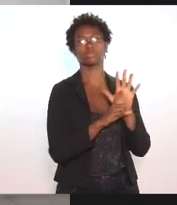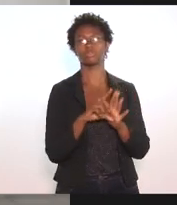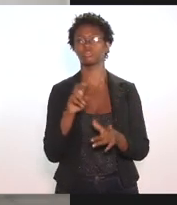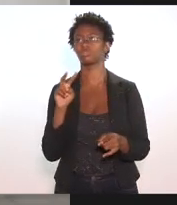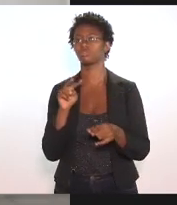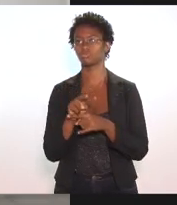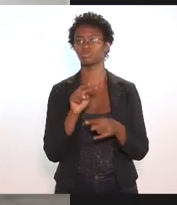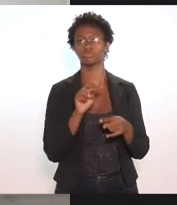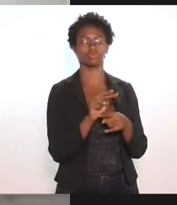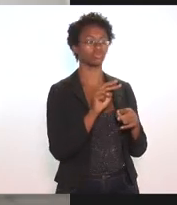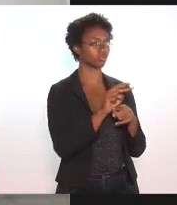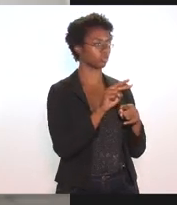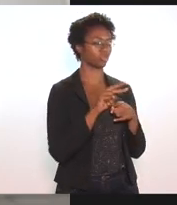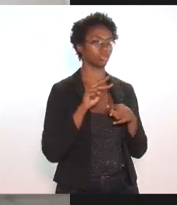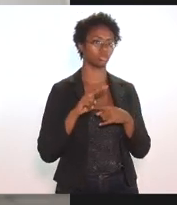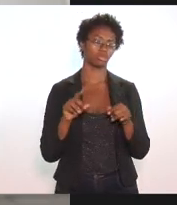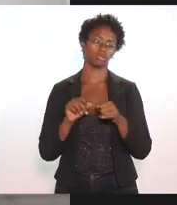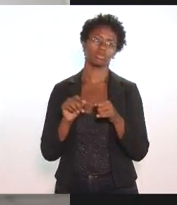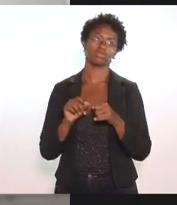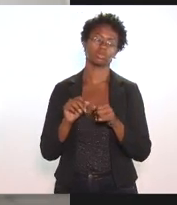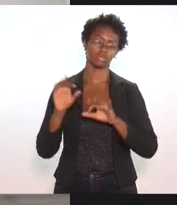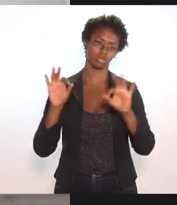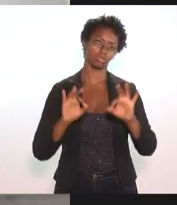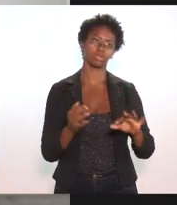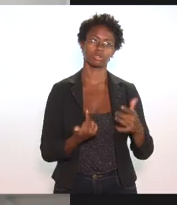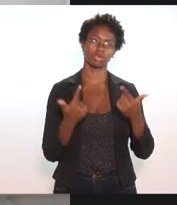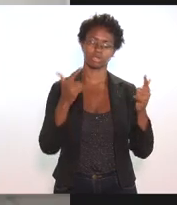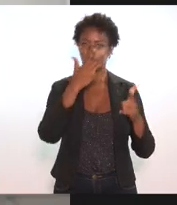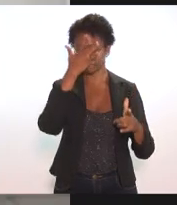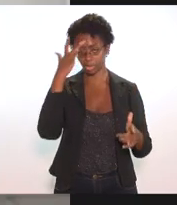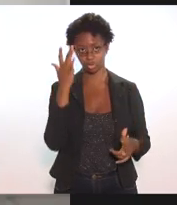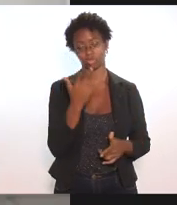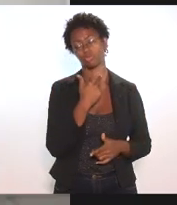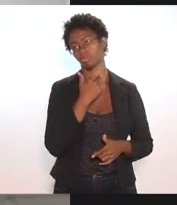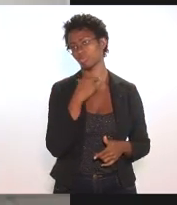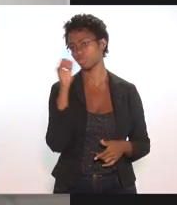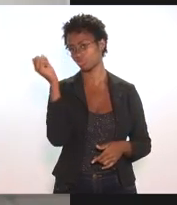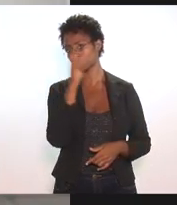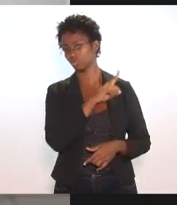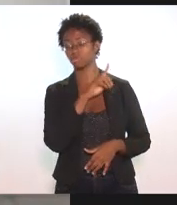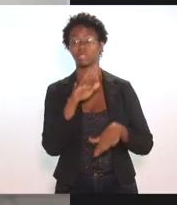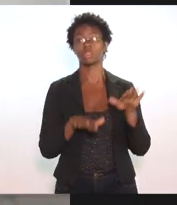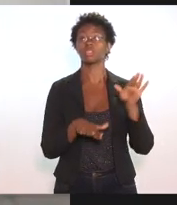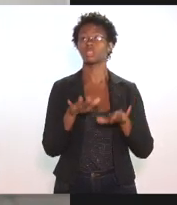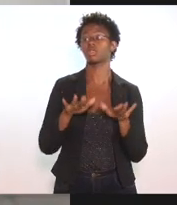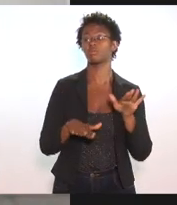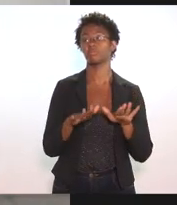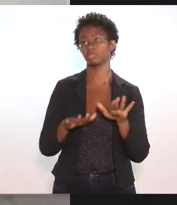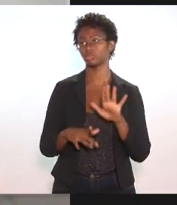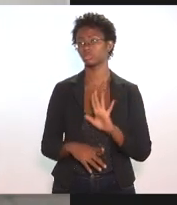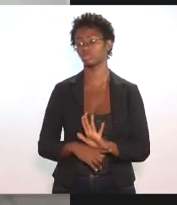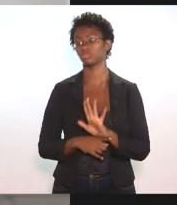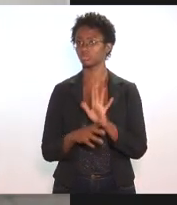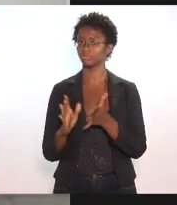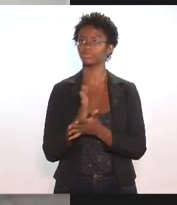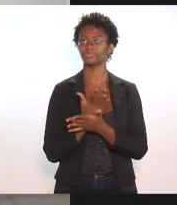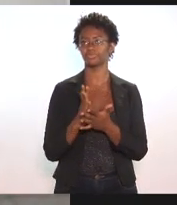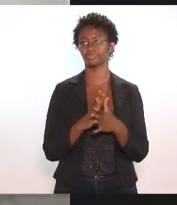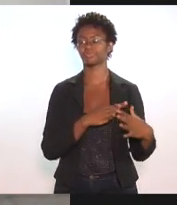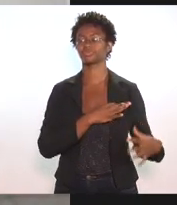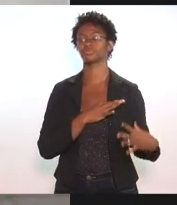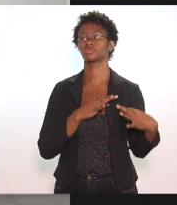de fazer o projeto para as pessoas. Isso é muito difícil, vai depender aí da colaboração de alguns